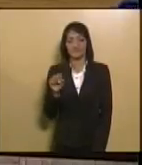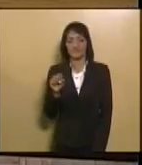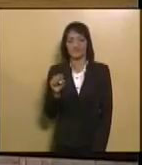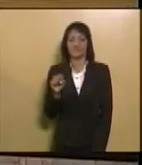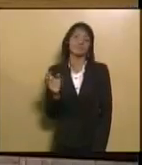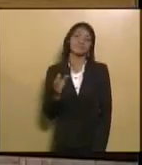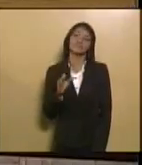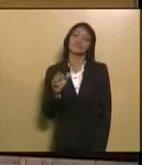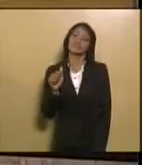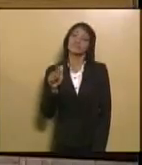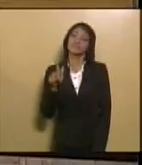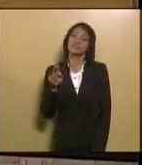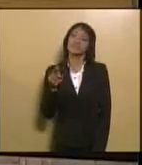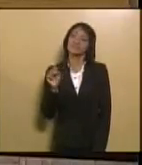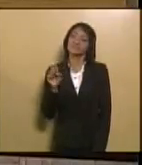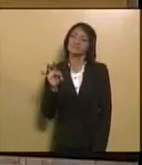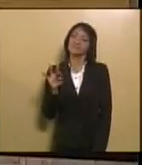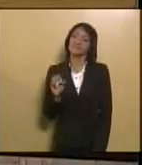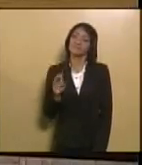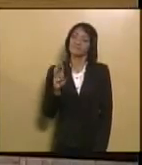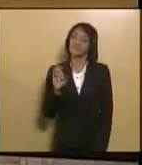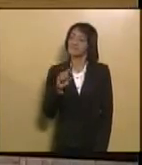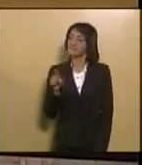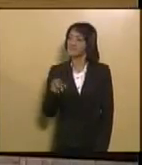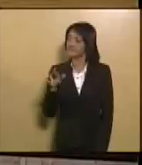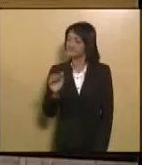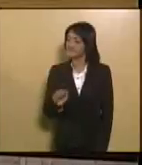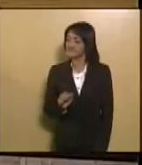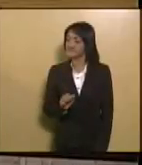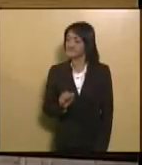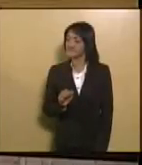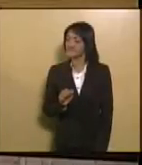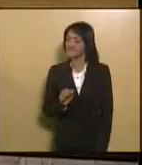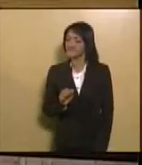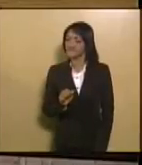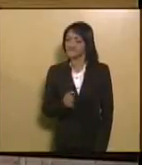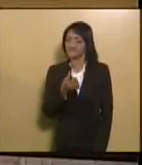E Augusto Bezerra. Requerimento número